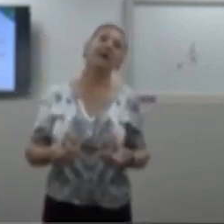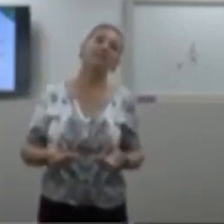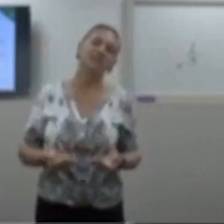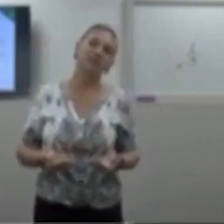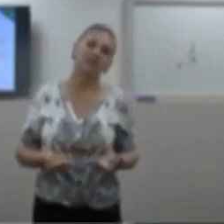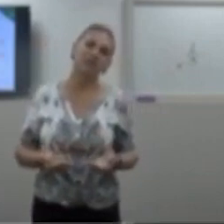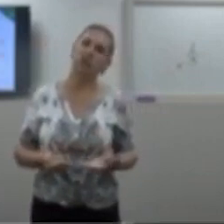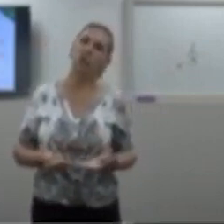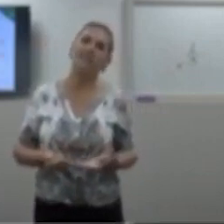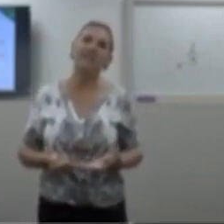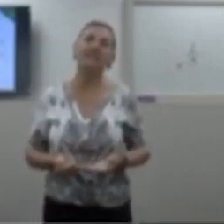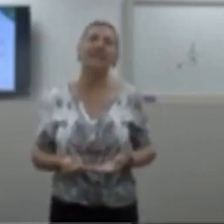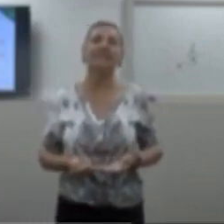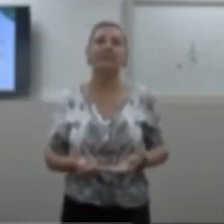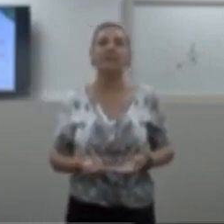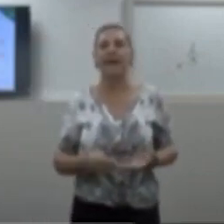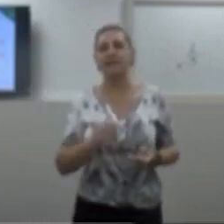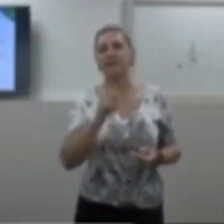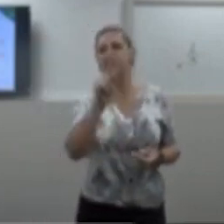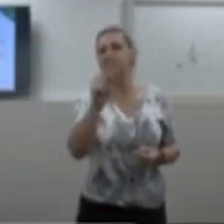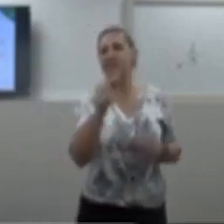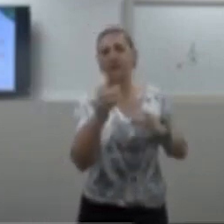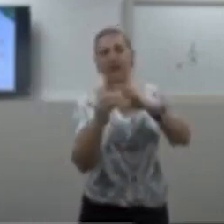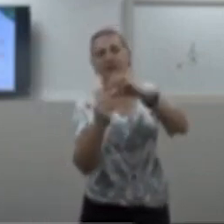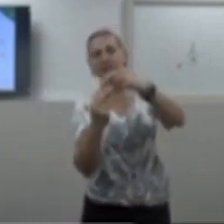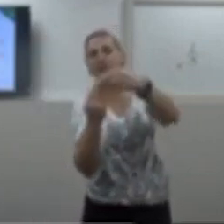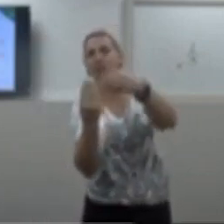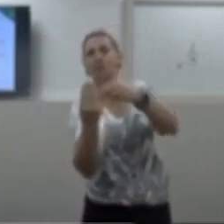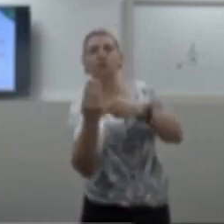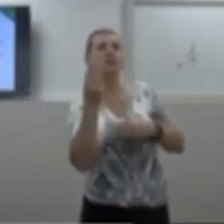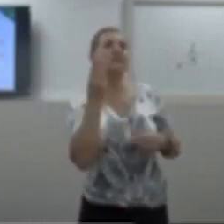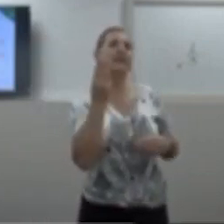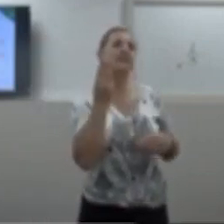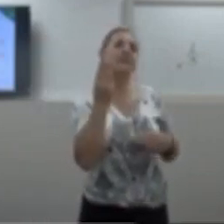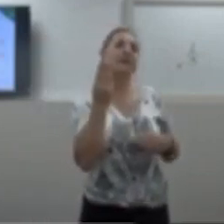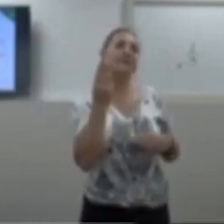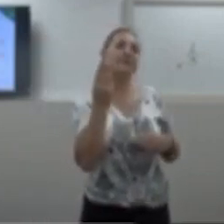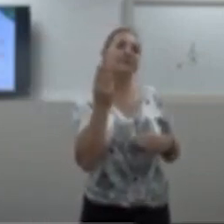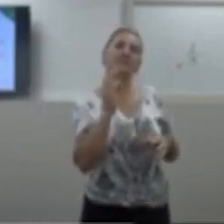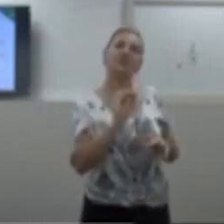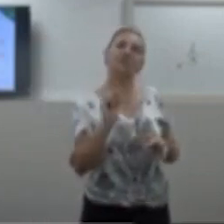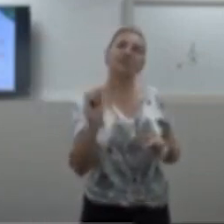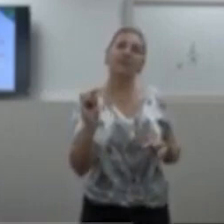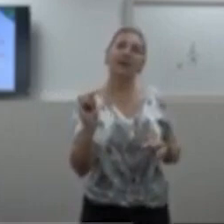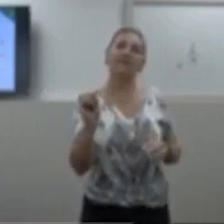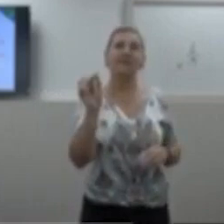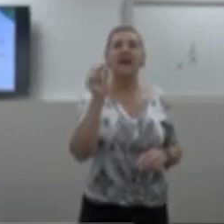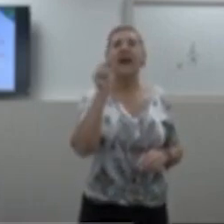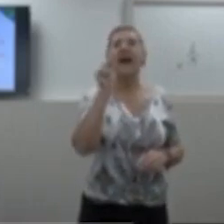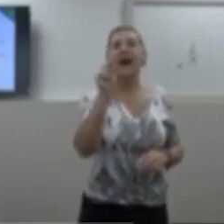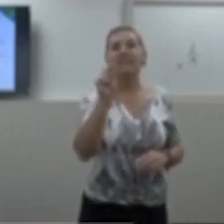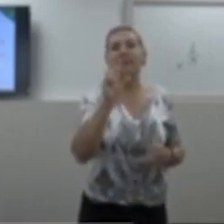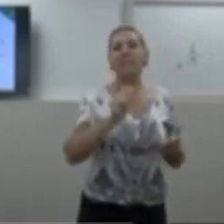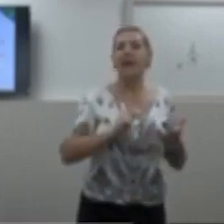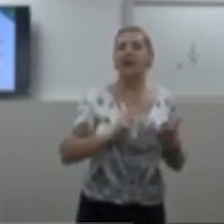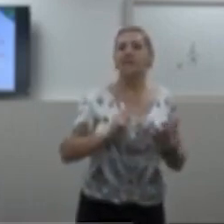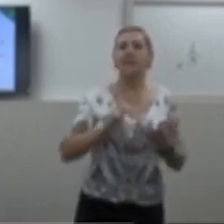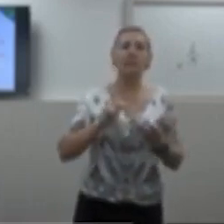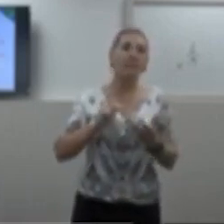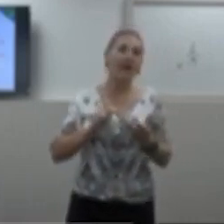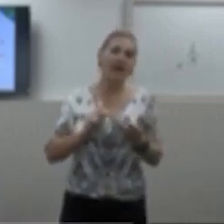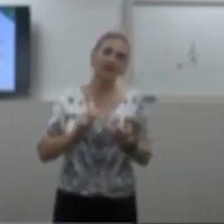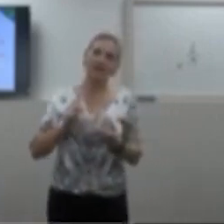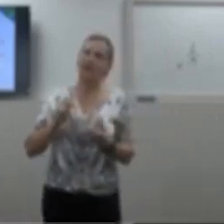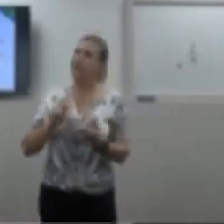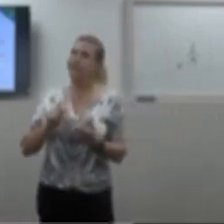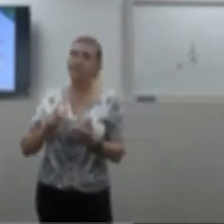em trimestres. O que significa trimestre? Esse trimestre é um conjunto de 3 meses. Isso é um trimestre. Há